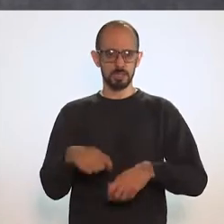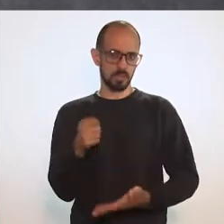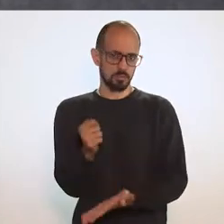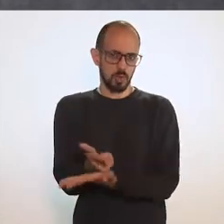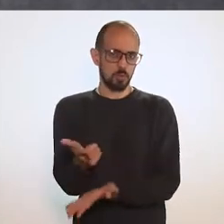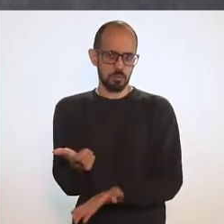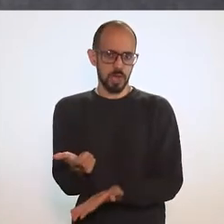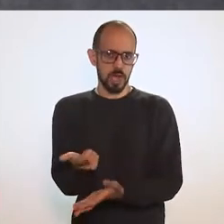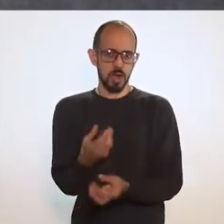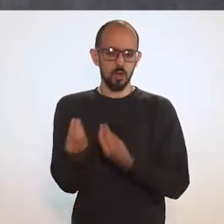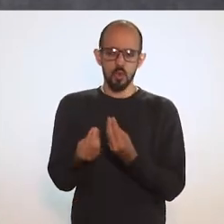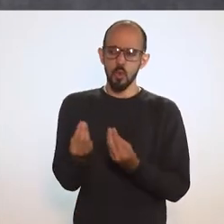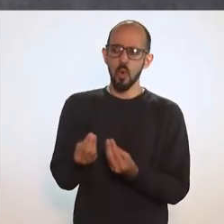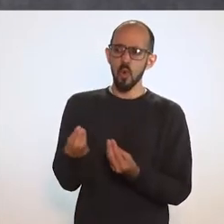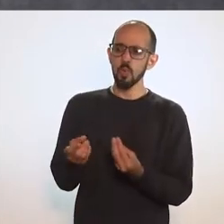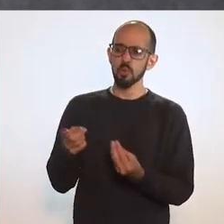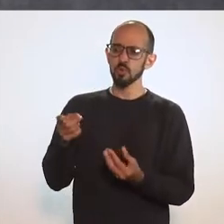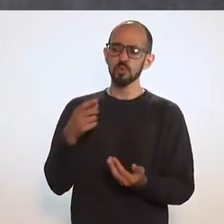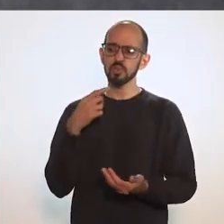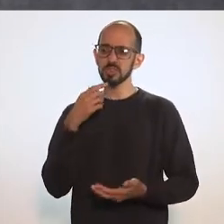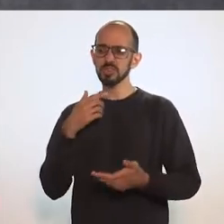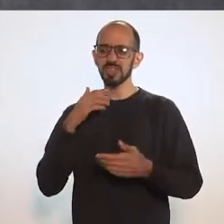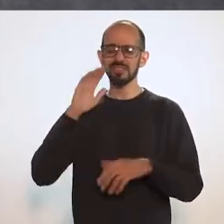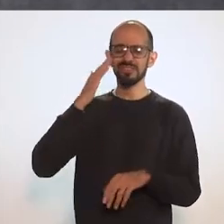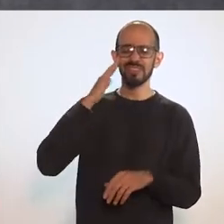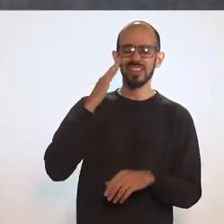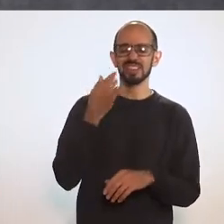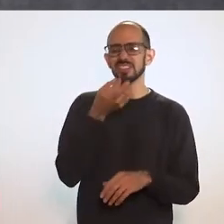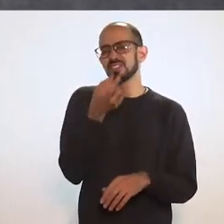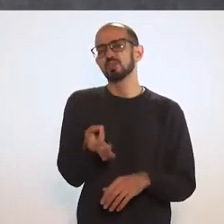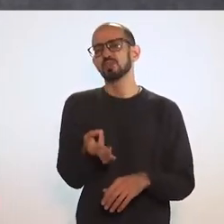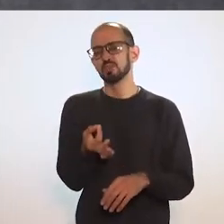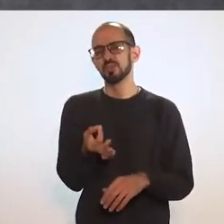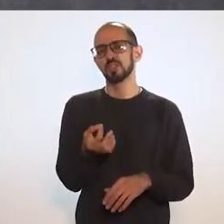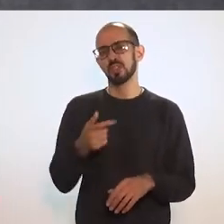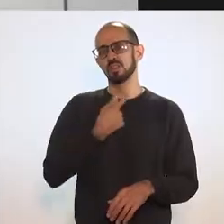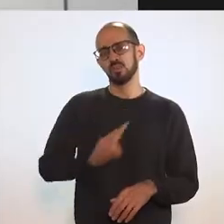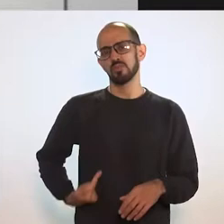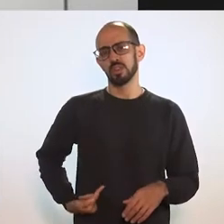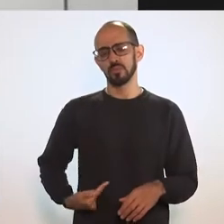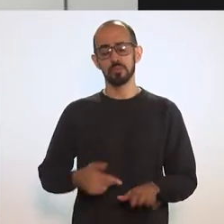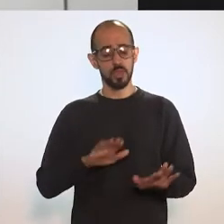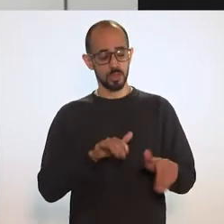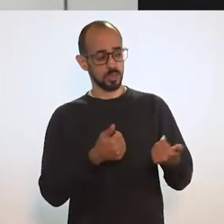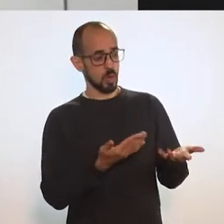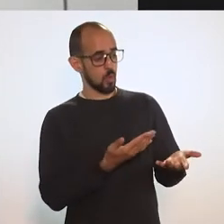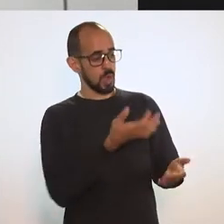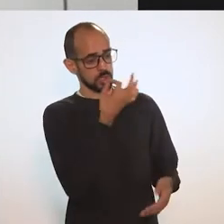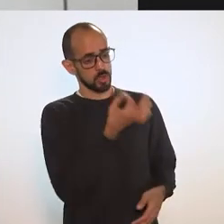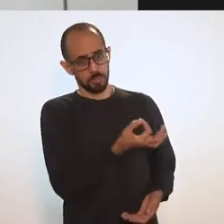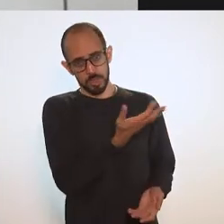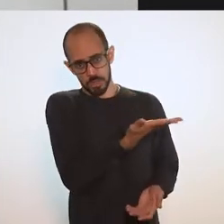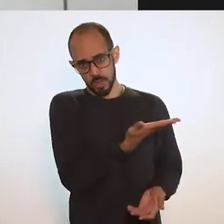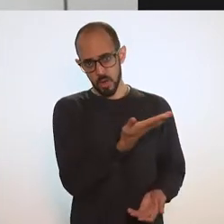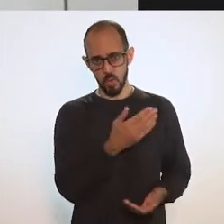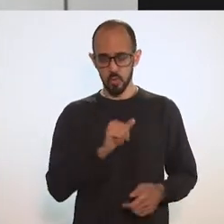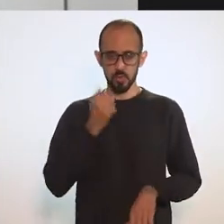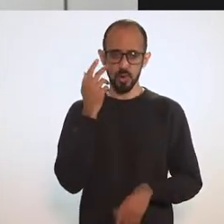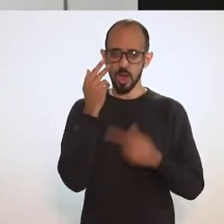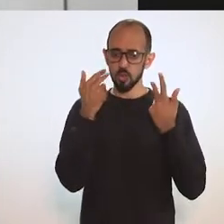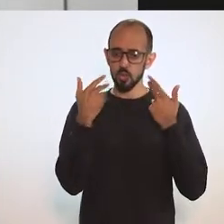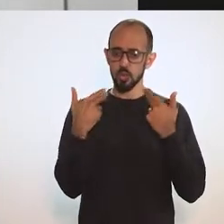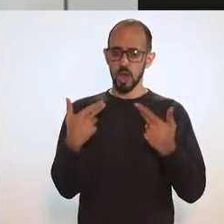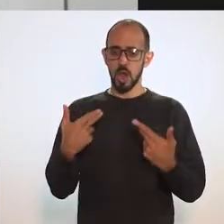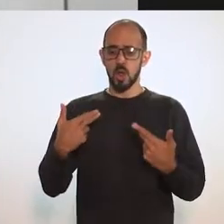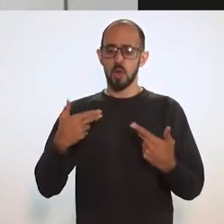isso. Como é que o senhor encara essa justificativa? De onde poderia sair esse dinheiro? Bom, essa é uma justificativa,